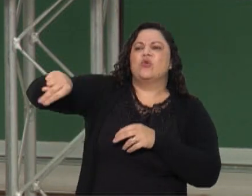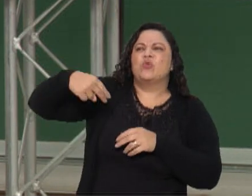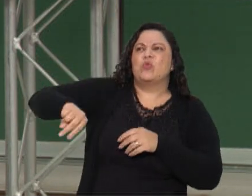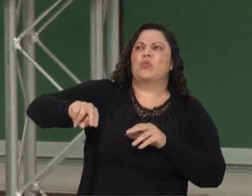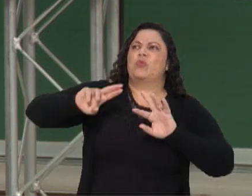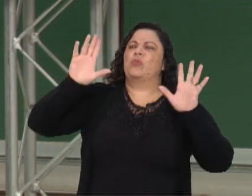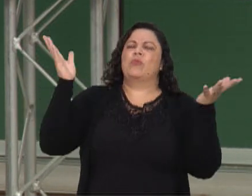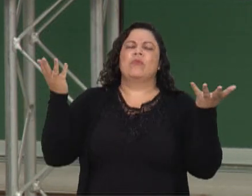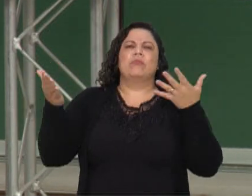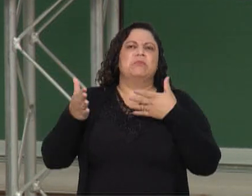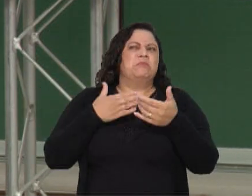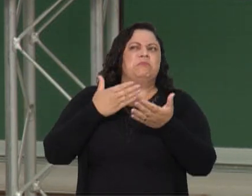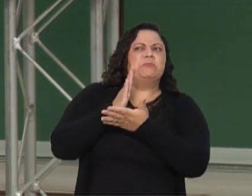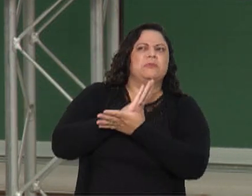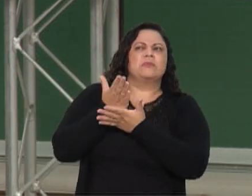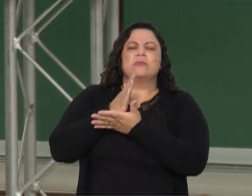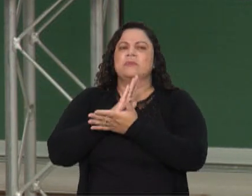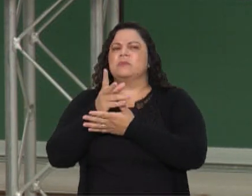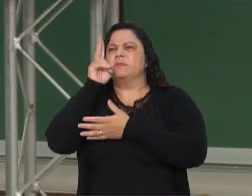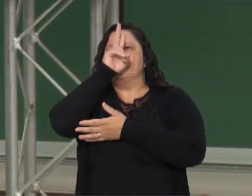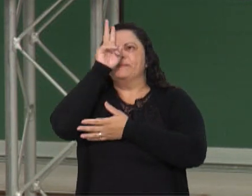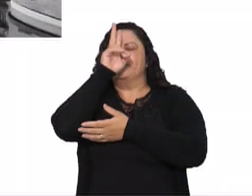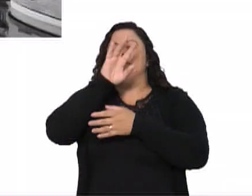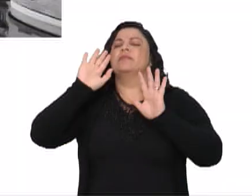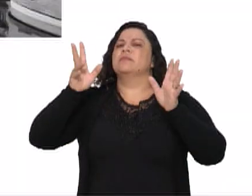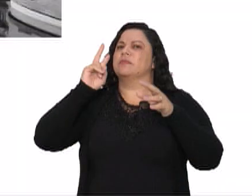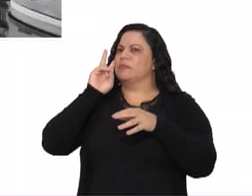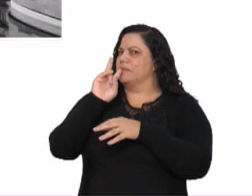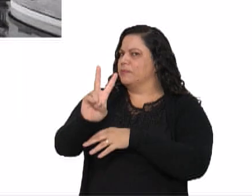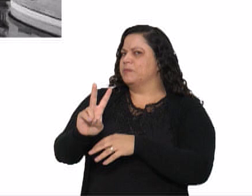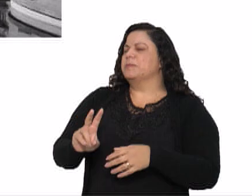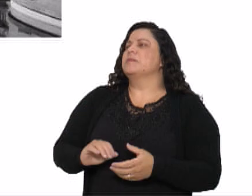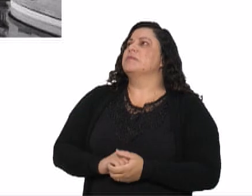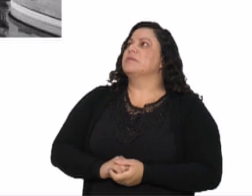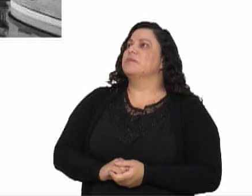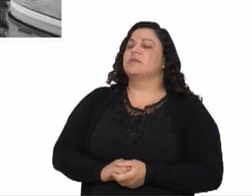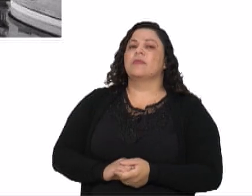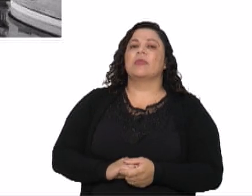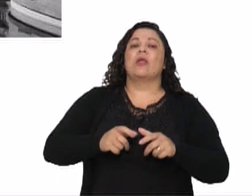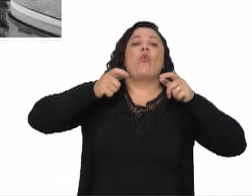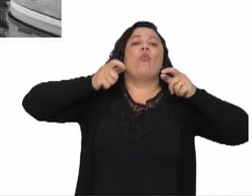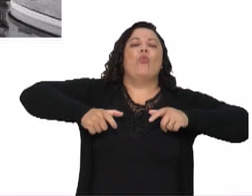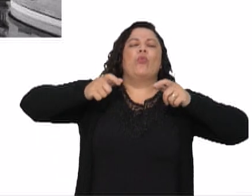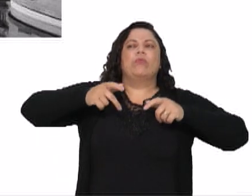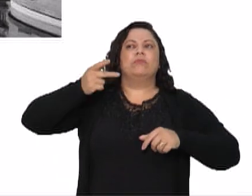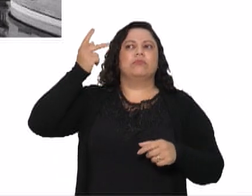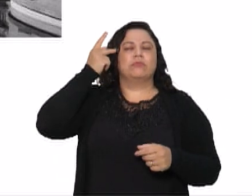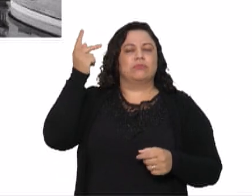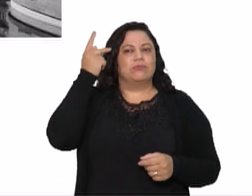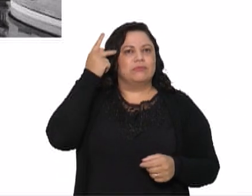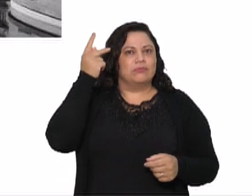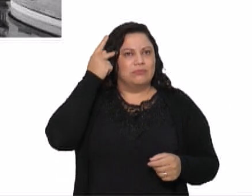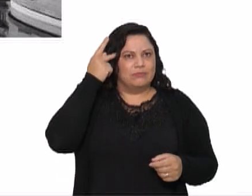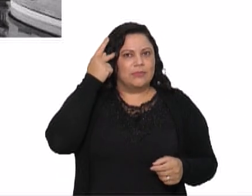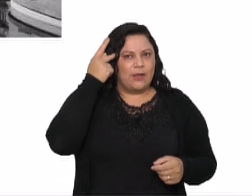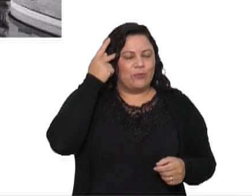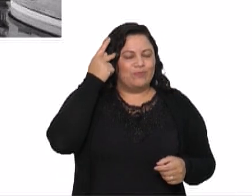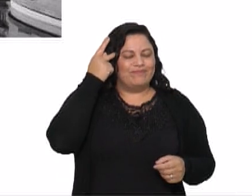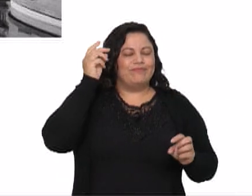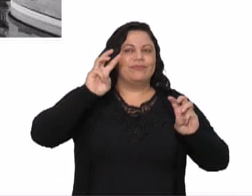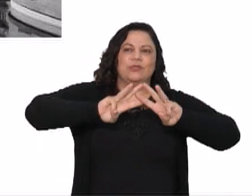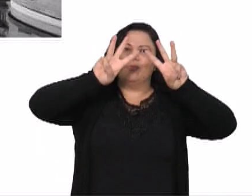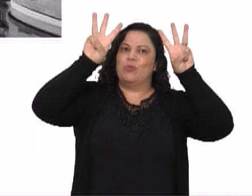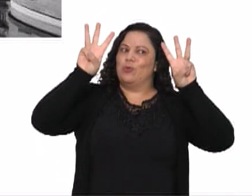alguns não lembrem, mas já viram. Olha só, o MASP, então, ele fica em São Paulo, tá? Ele é o Museu de Arte de São